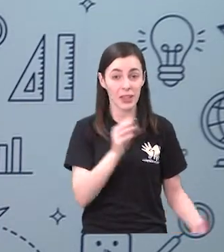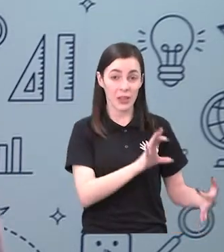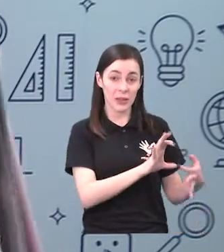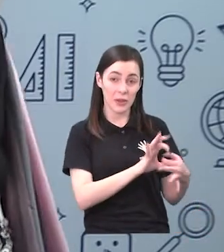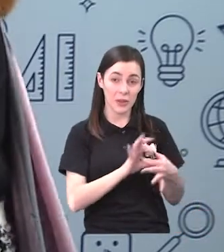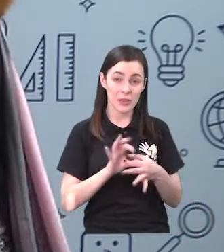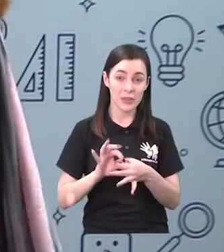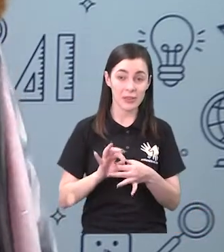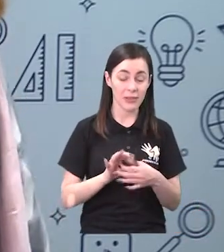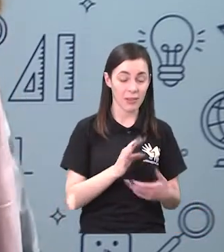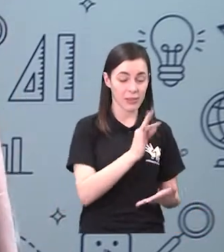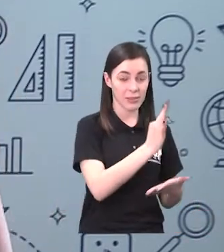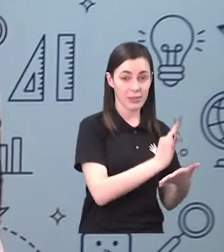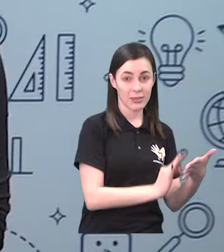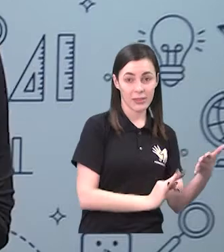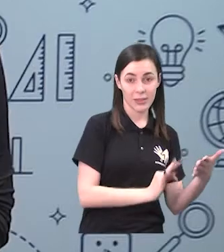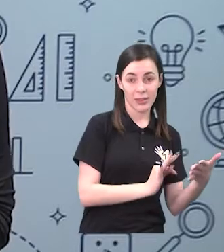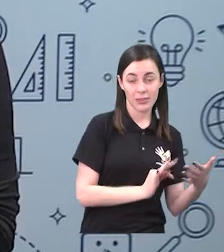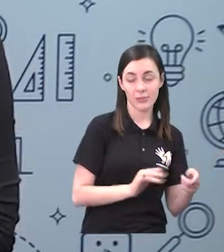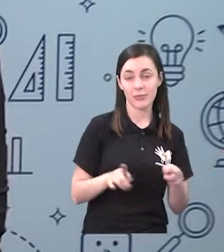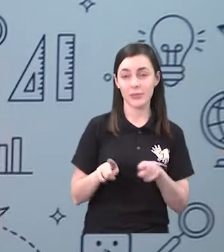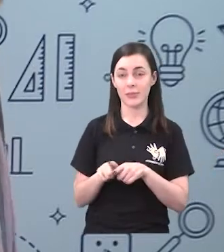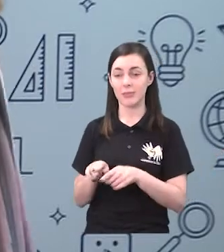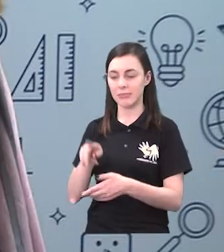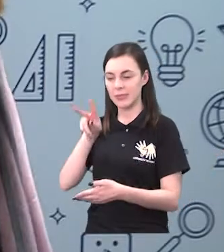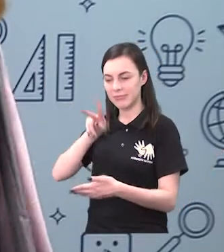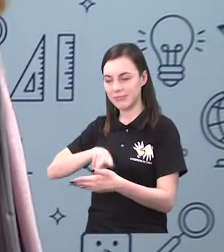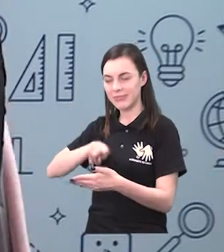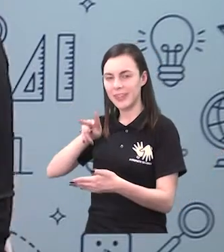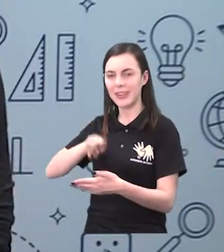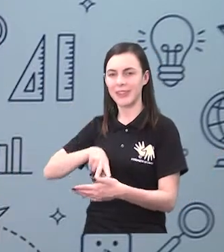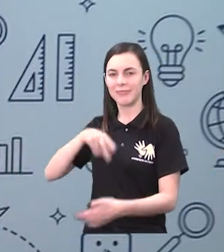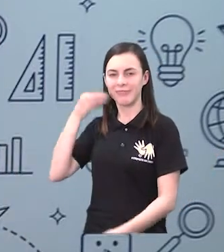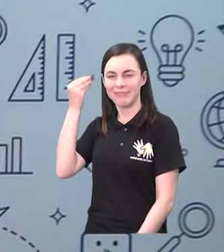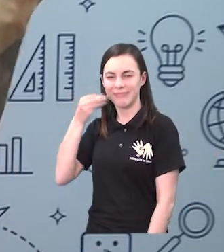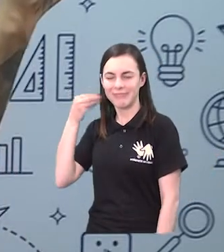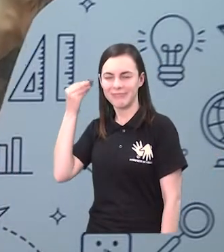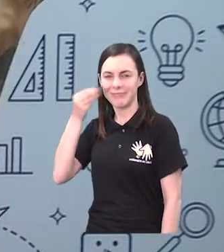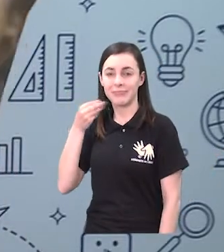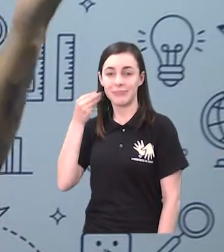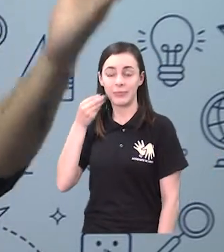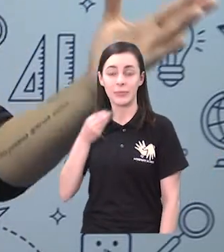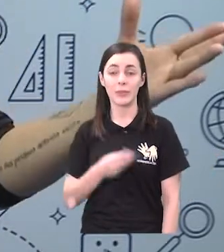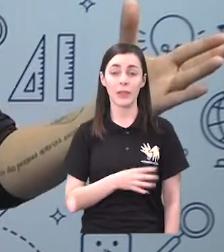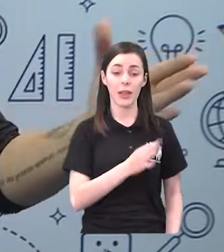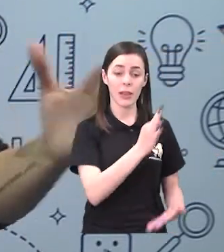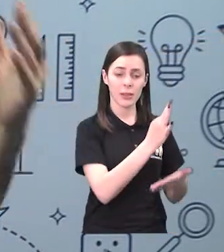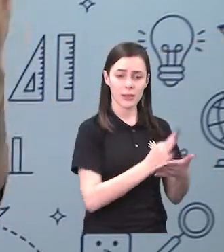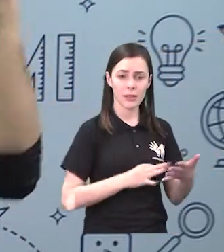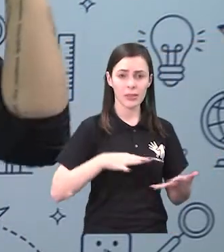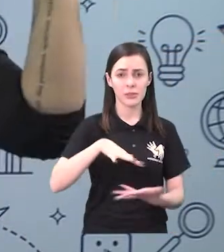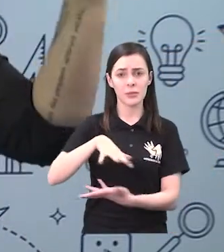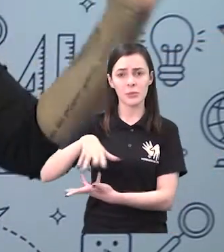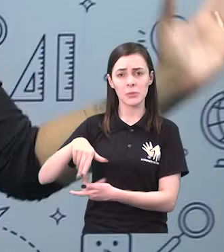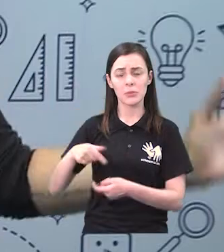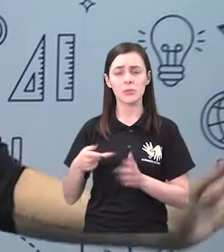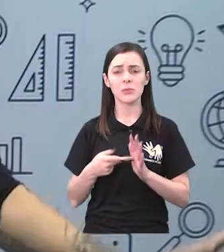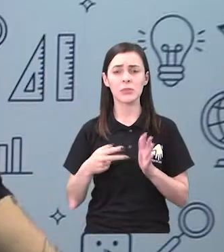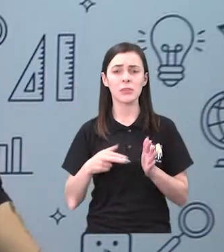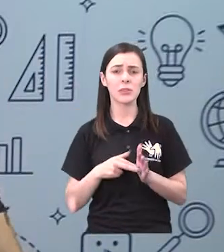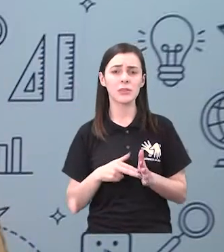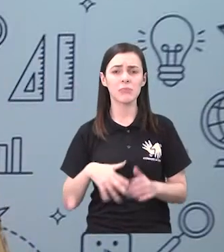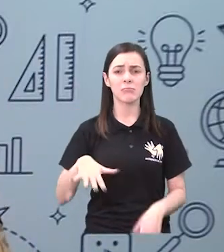viveu é a conexão texto leitor e a texto mundo é de eventos e situações que